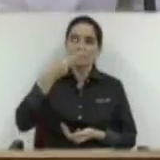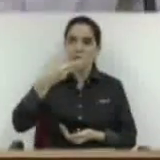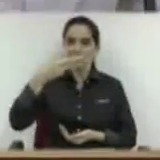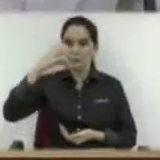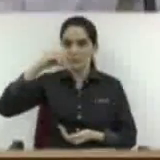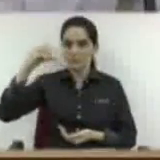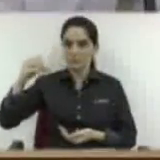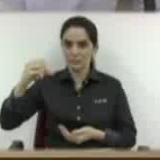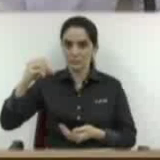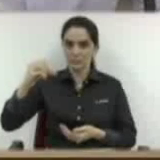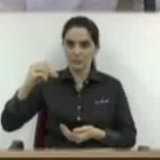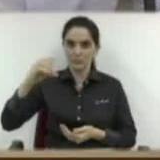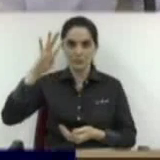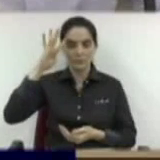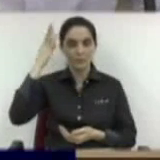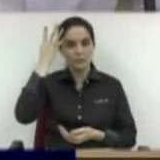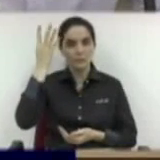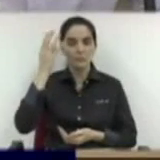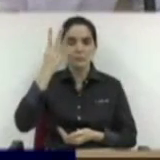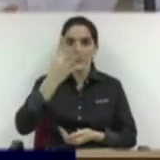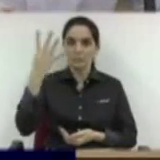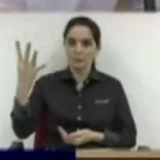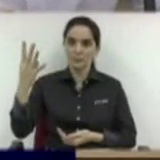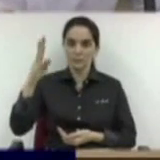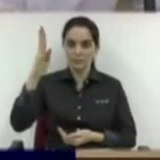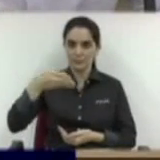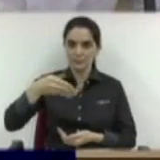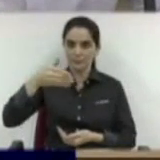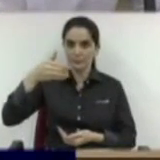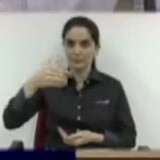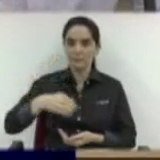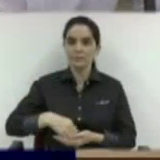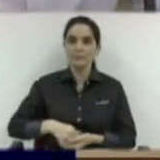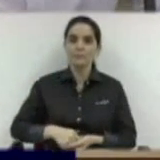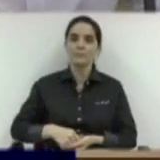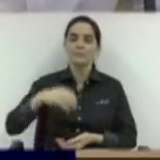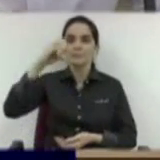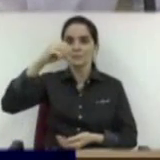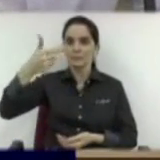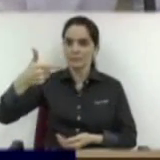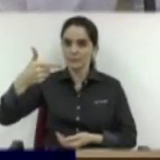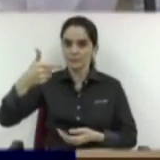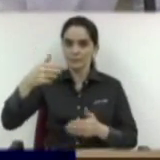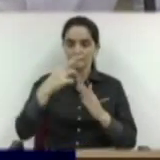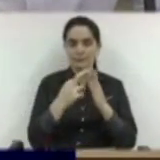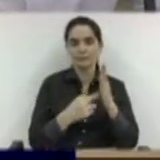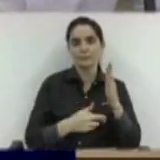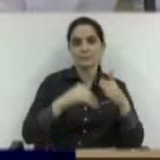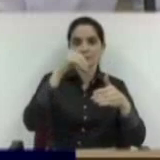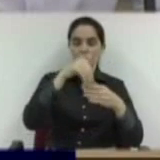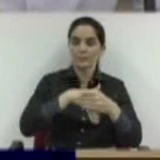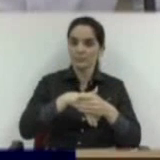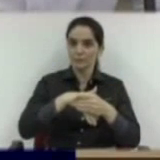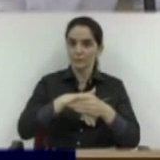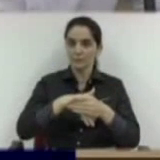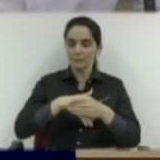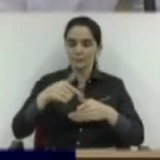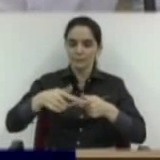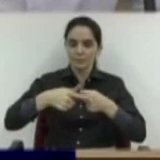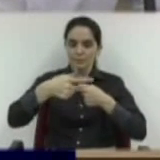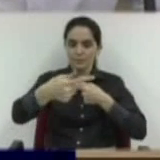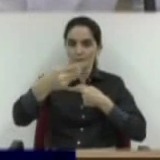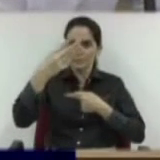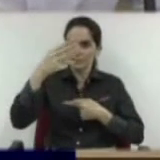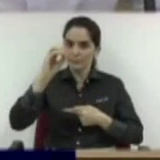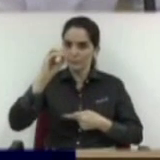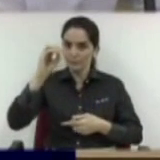Resolução 44/92, Regimento Interno da Câmara Municipal de Limeira, por um período de 30